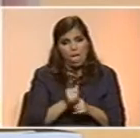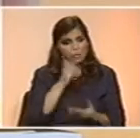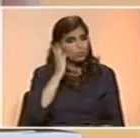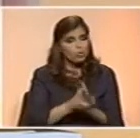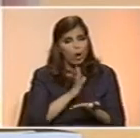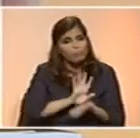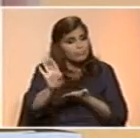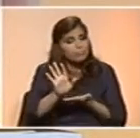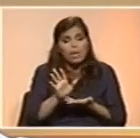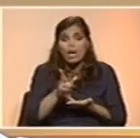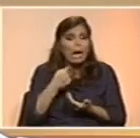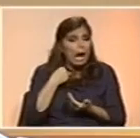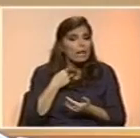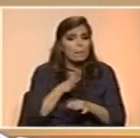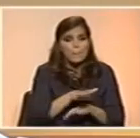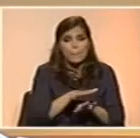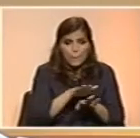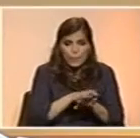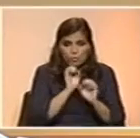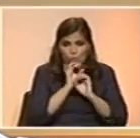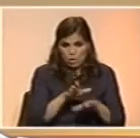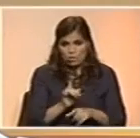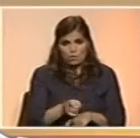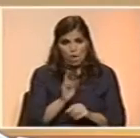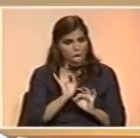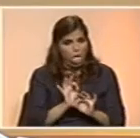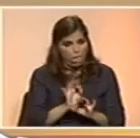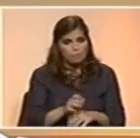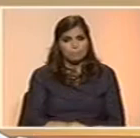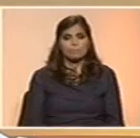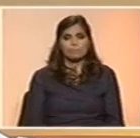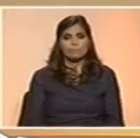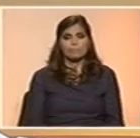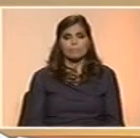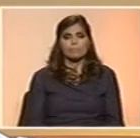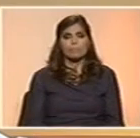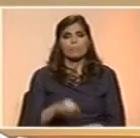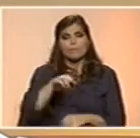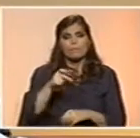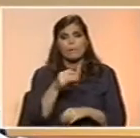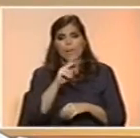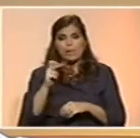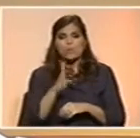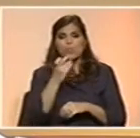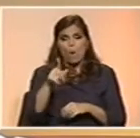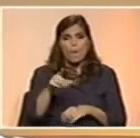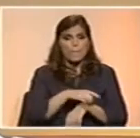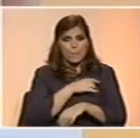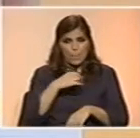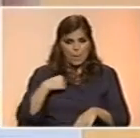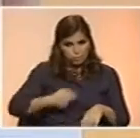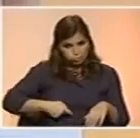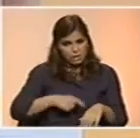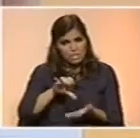verdadeiros vegetarianos? Exatamente, que são exclusivamente vegetarianos. Muito bem. Maria João Oliveira, bem-vinda, é médica endocrinologista do